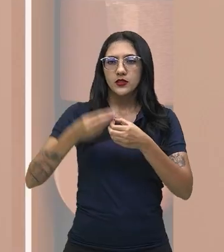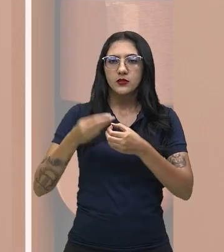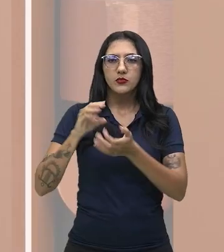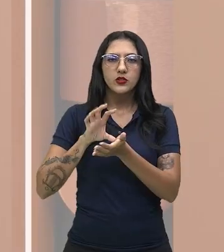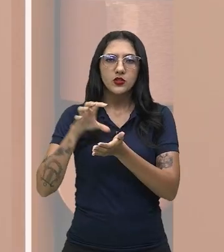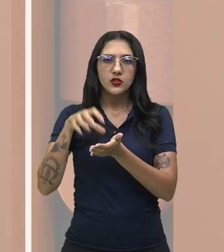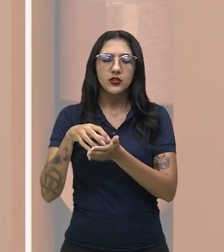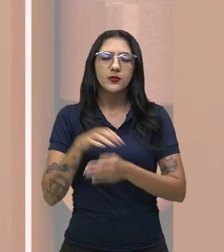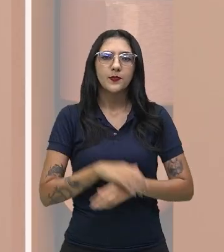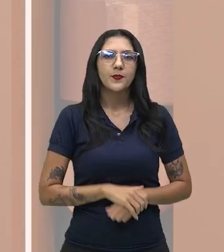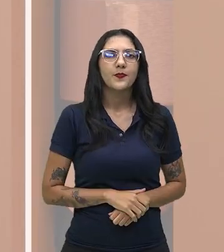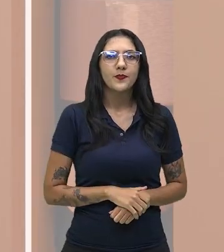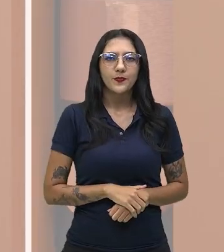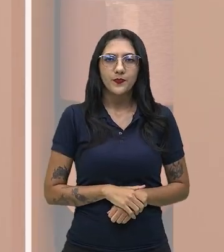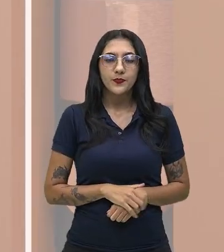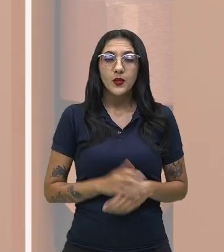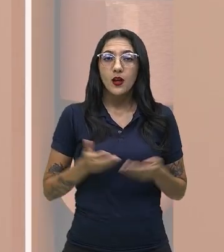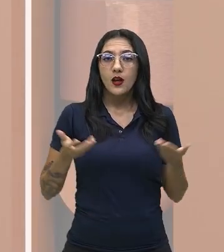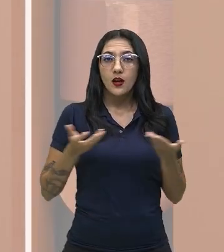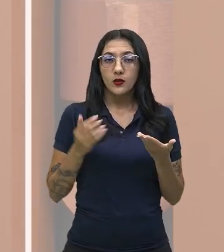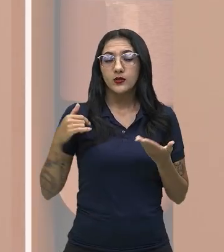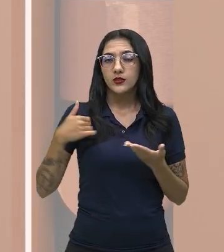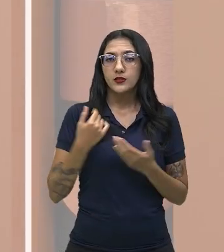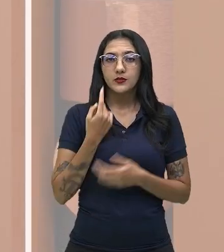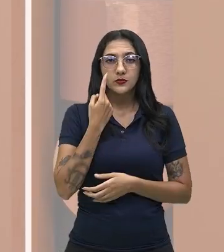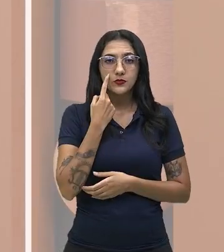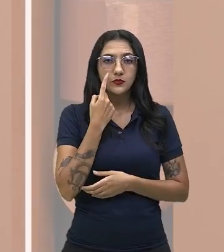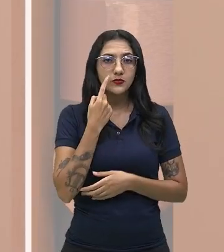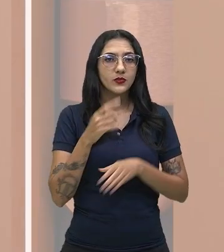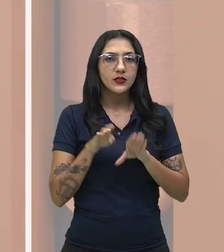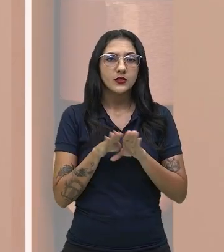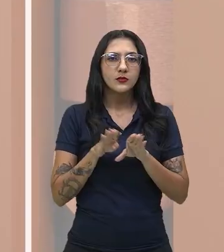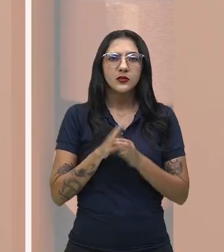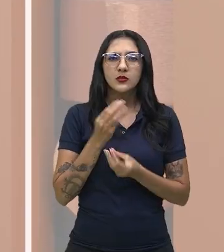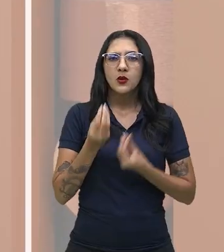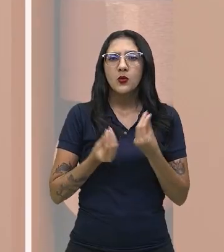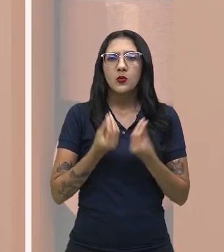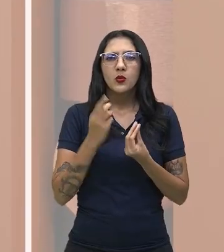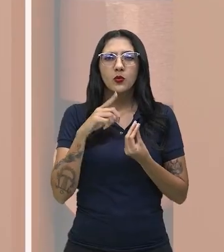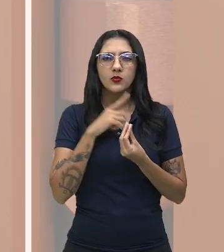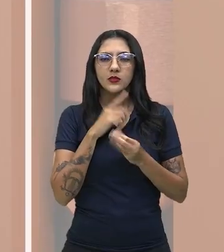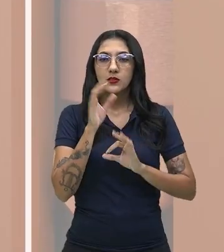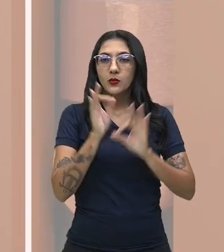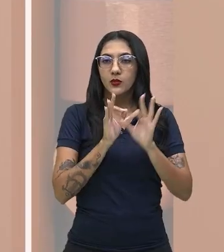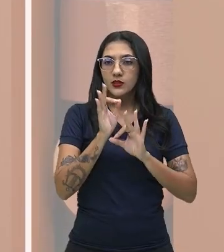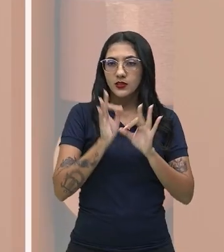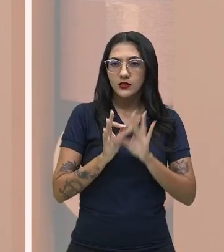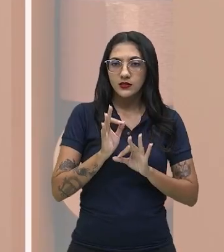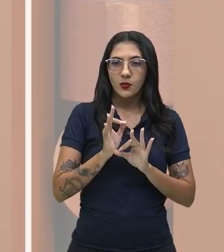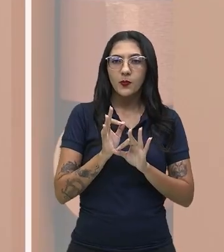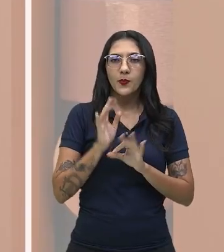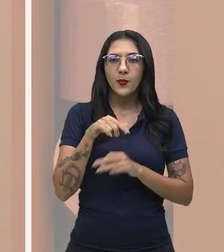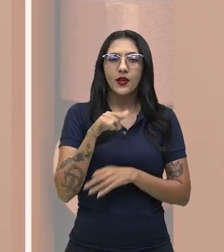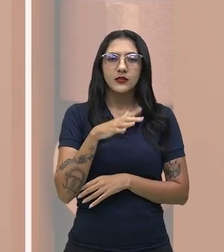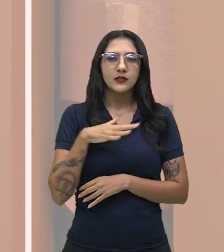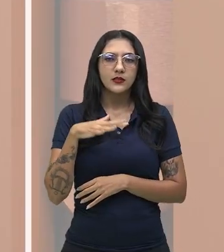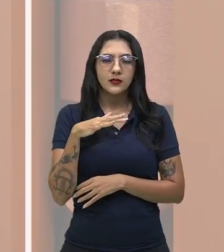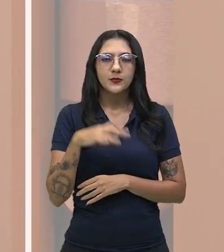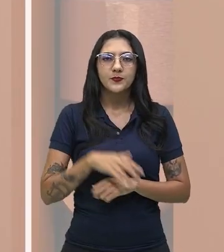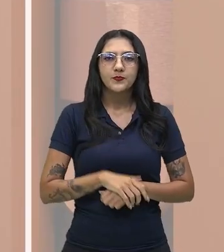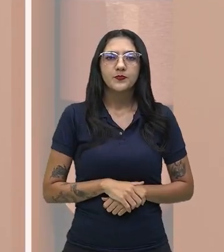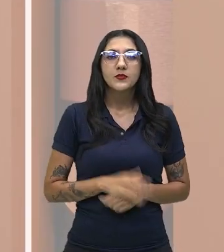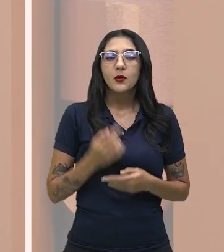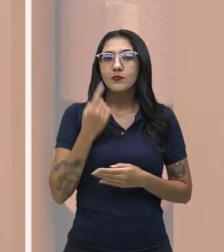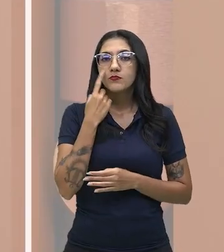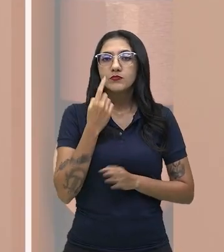e agora nós vamos observar como é feito essa regionalização, né? Então vamos ao conceito